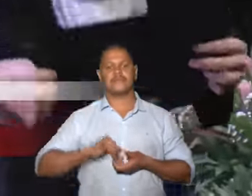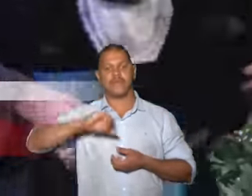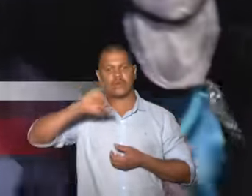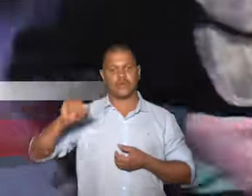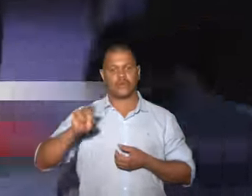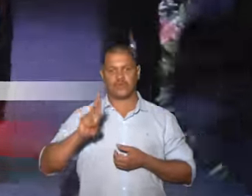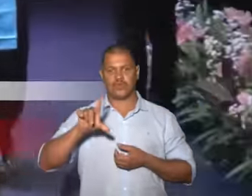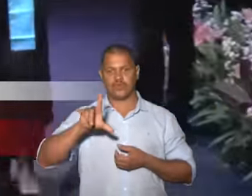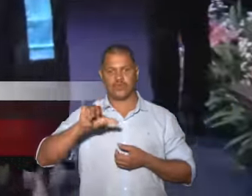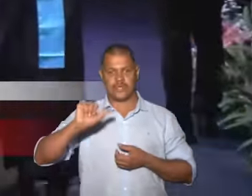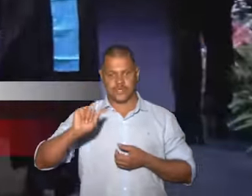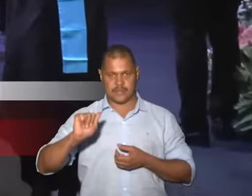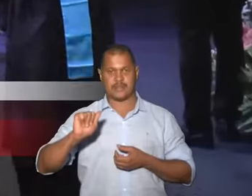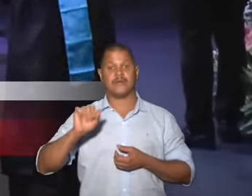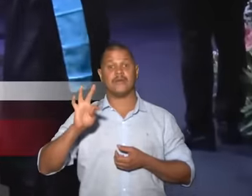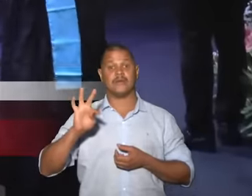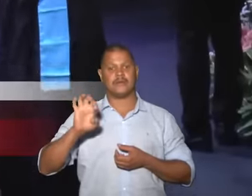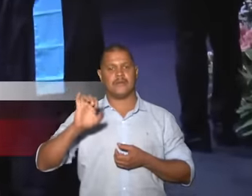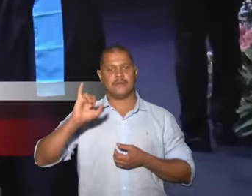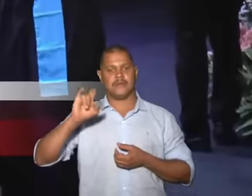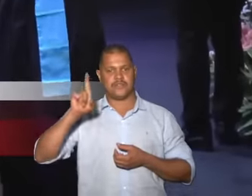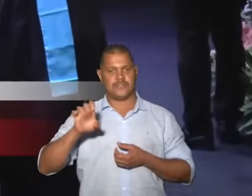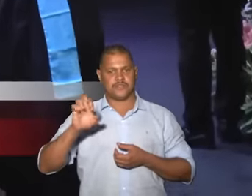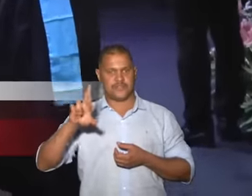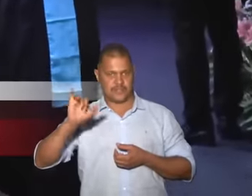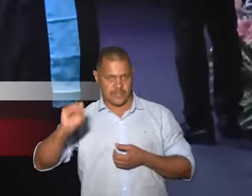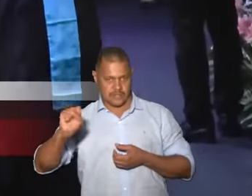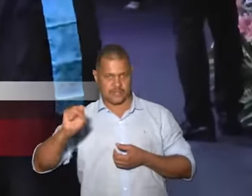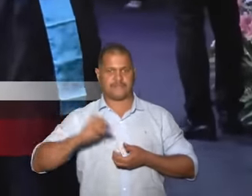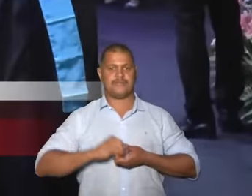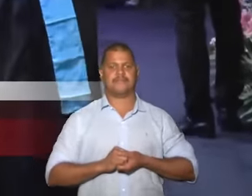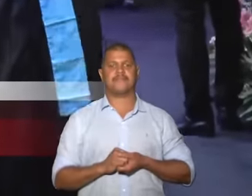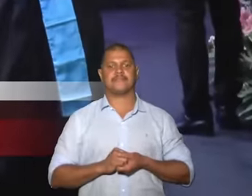Júlia Teixeira Lourenço.